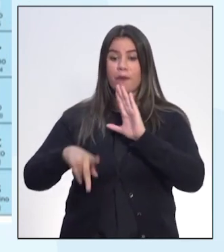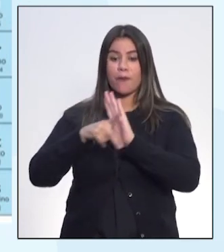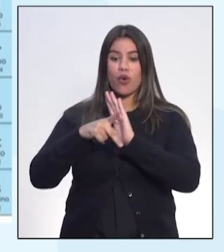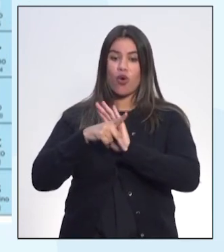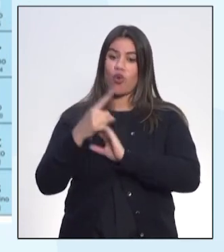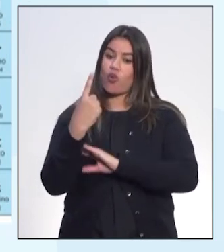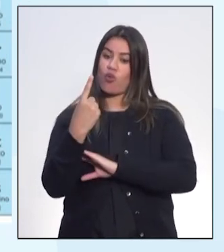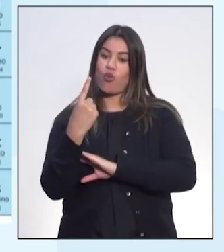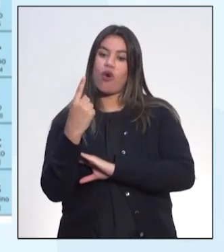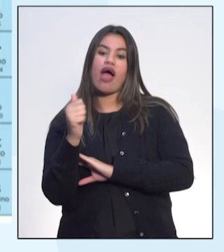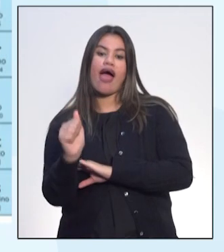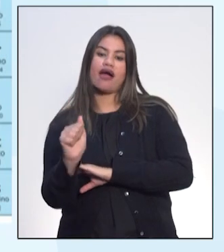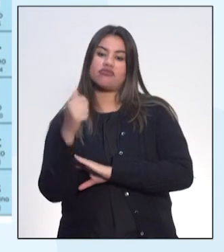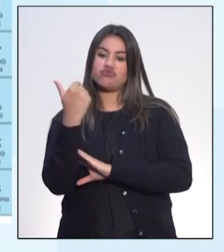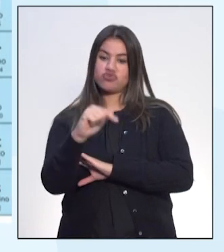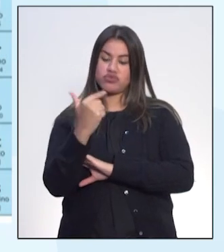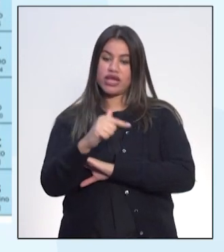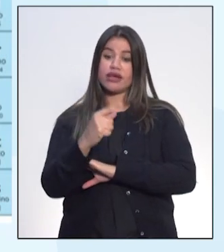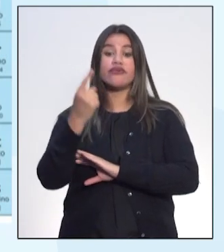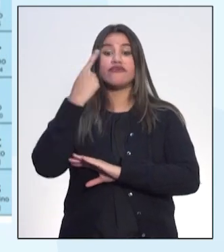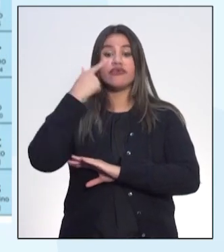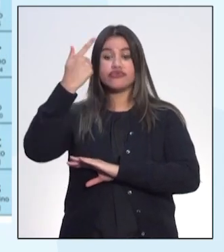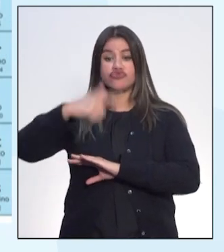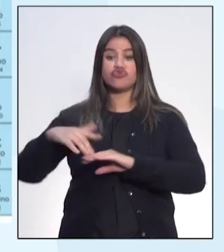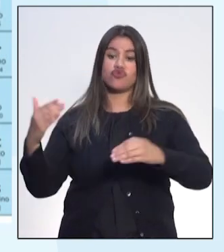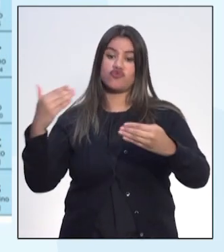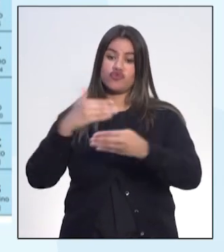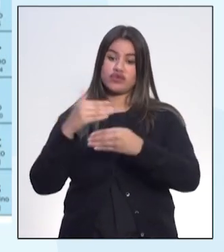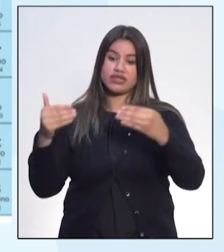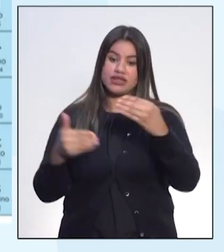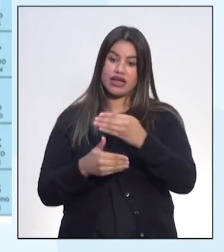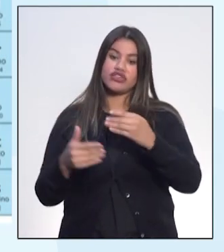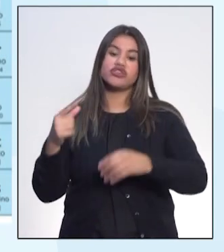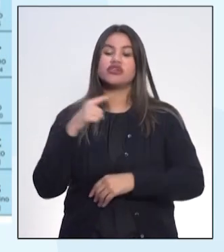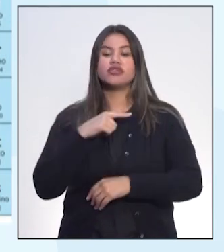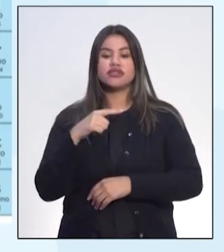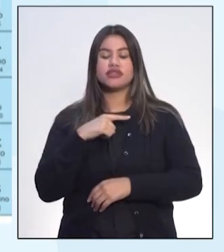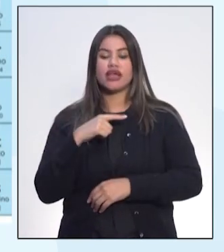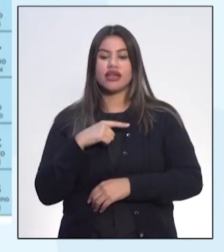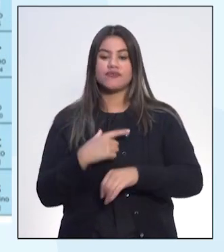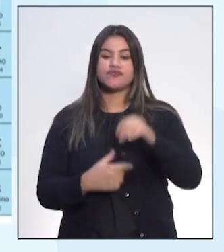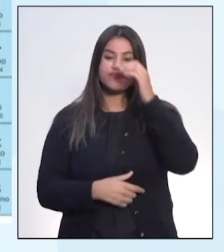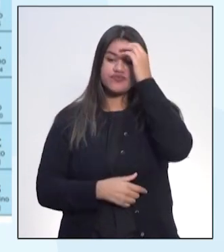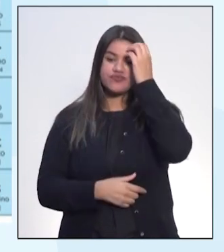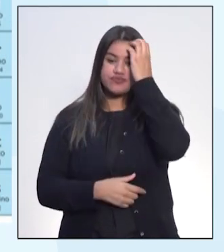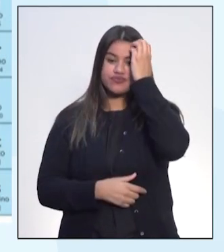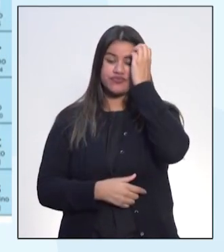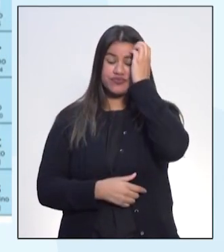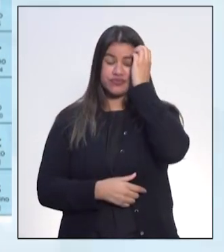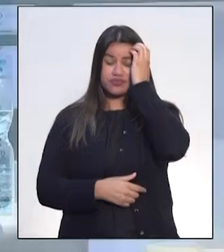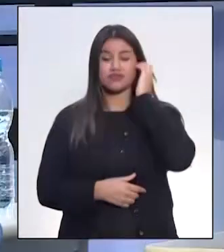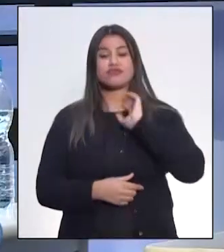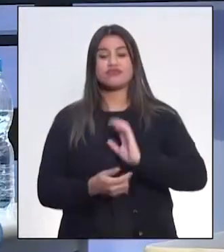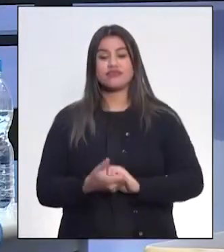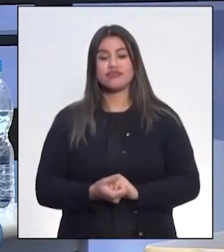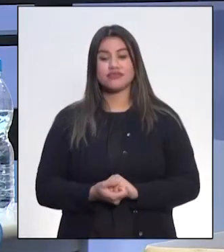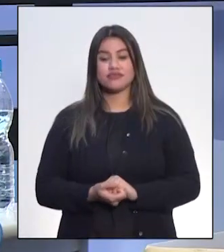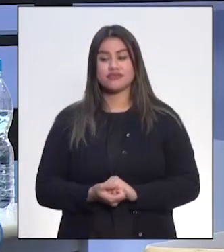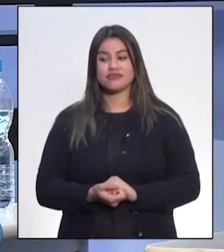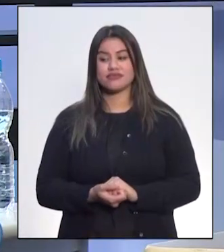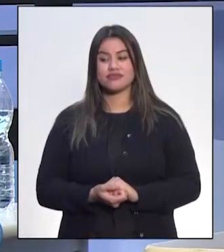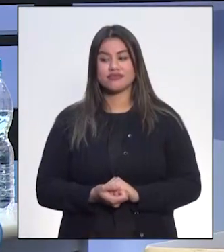1A, perfeito? Se vocês olharem na próxima PPT, eu tenho a continuidade aí da tabela periódica. No próximo, por